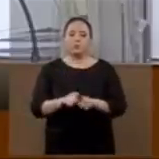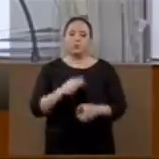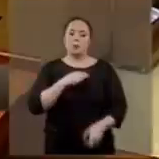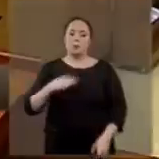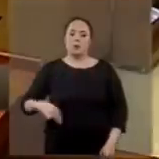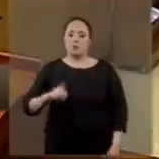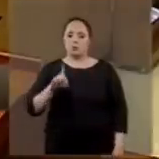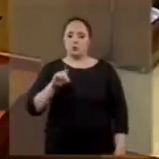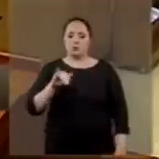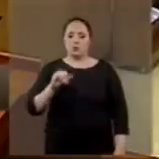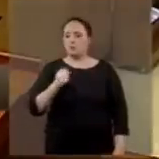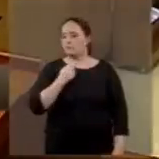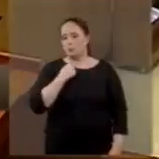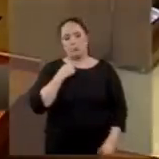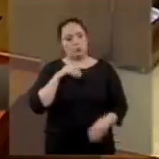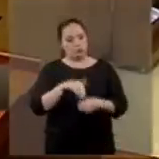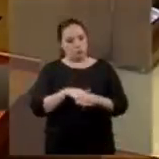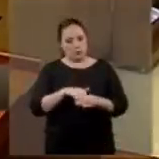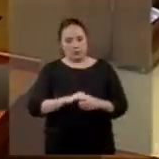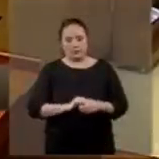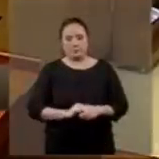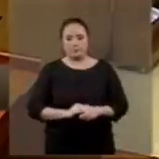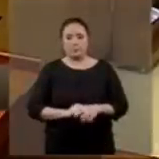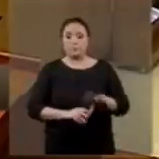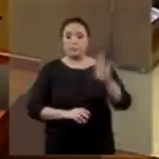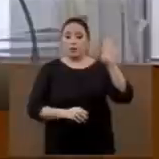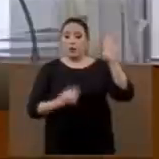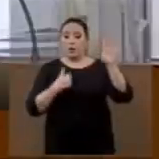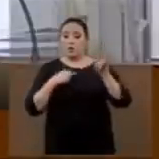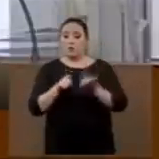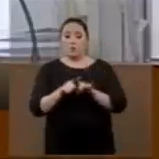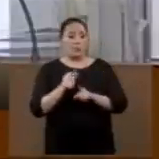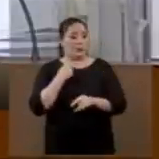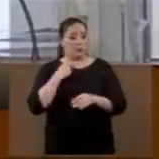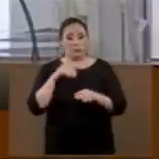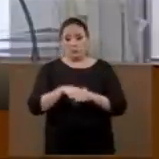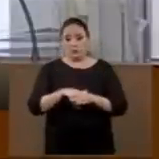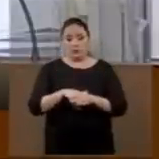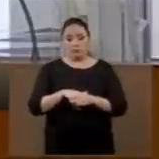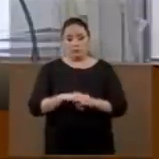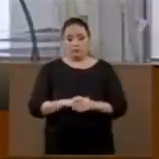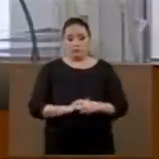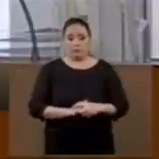Toffoli. Essa razão, também eu, presidente, também eu estou impedido nesse caso.